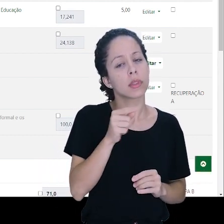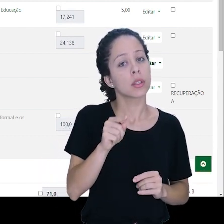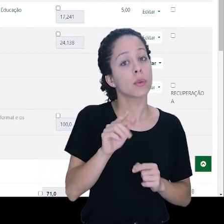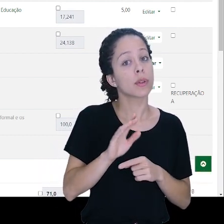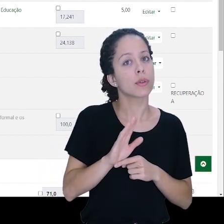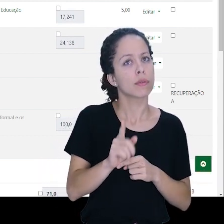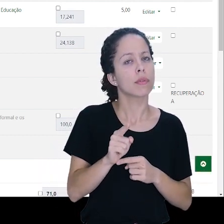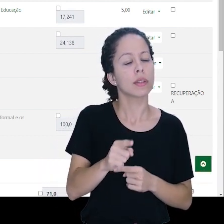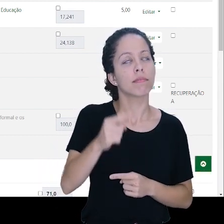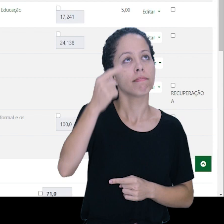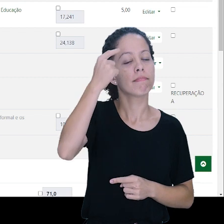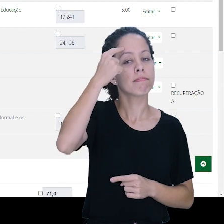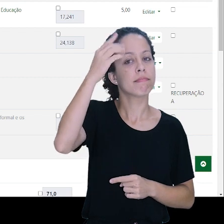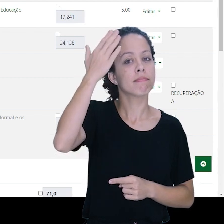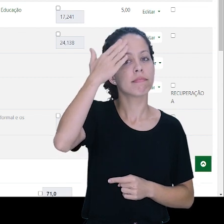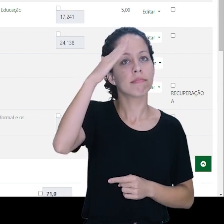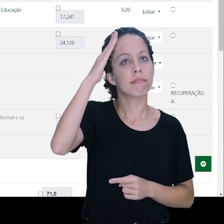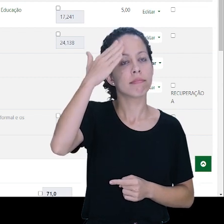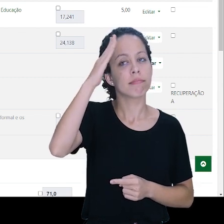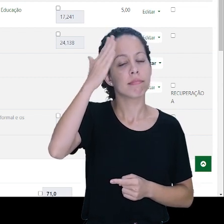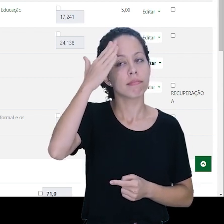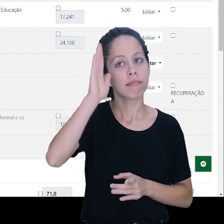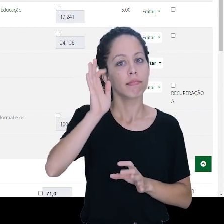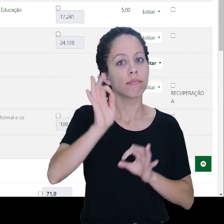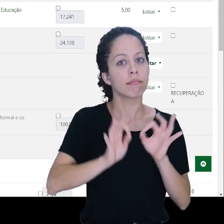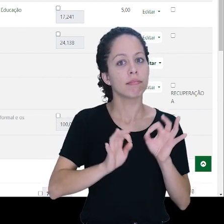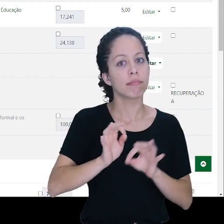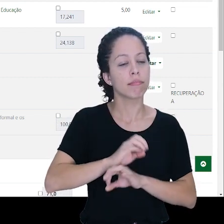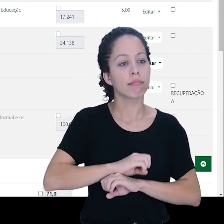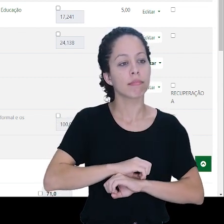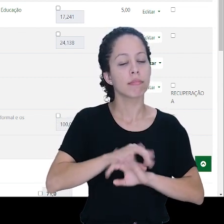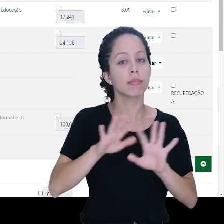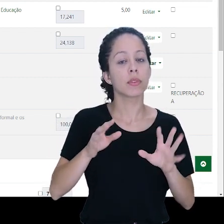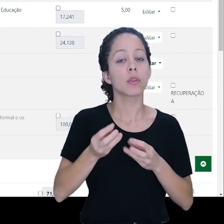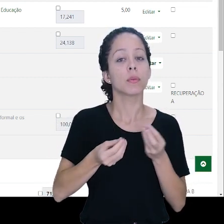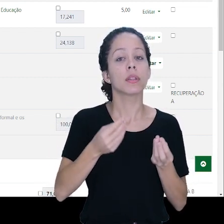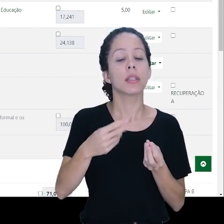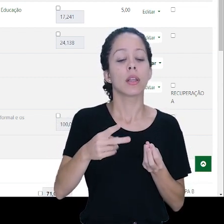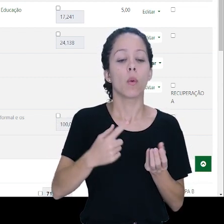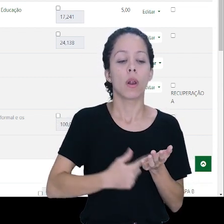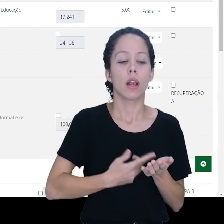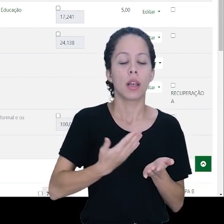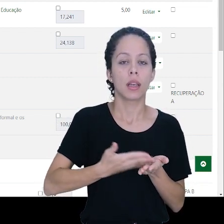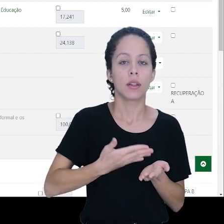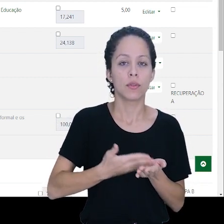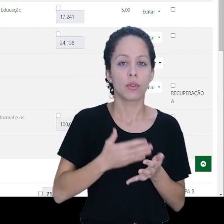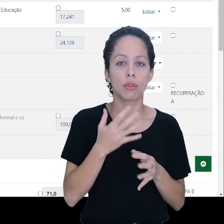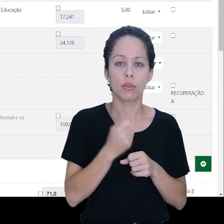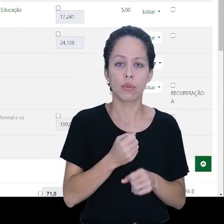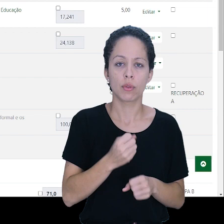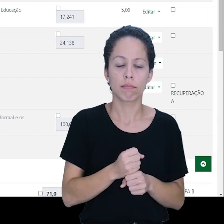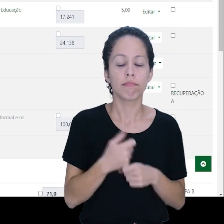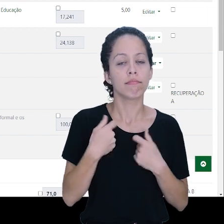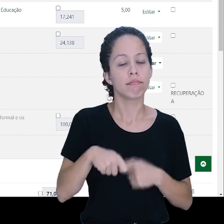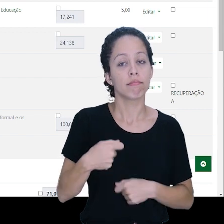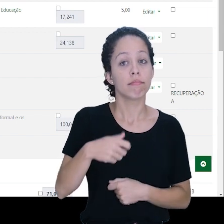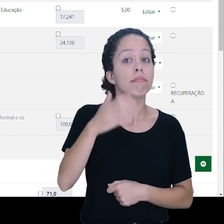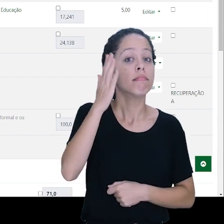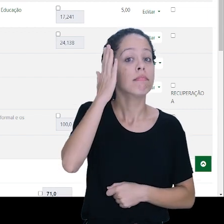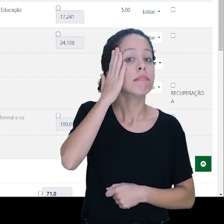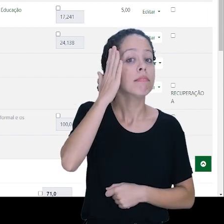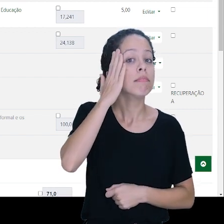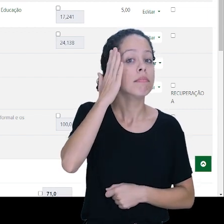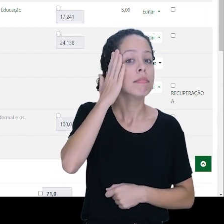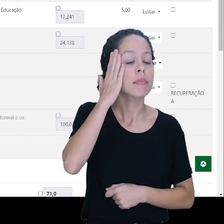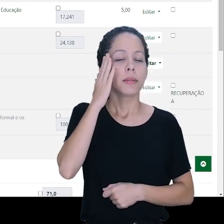questão das categorias vai lhe ajudar muito para você entender e organizar o seu livro de notas